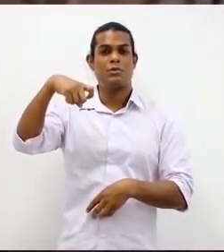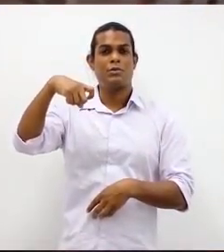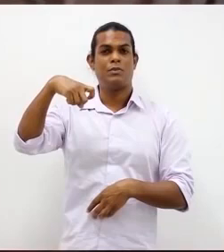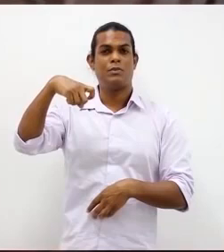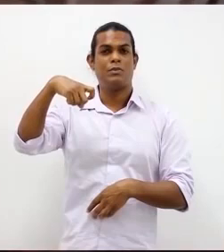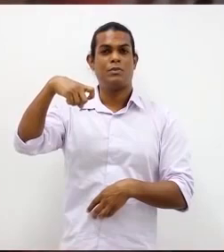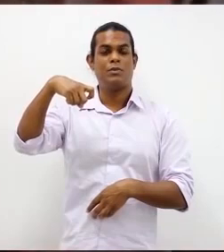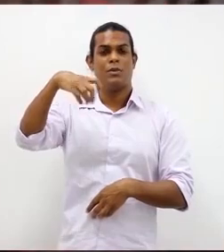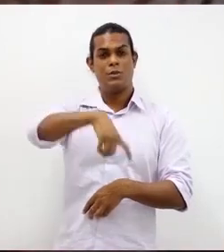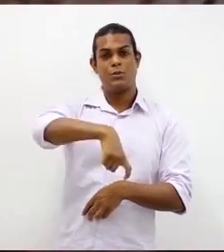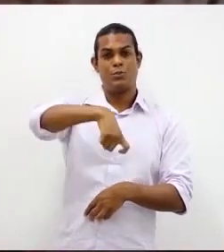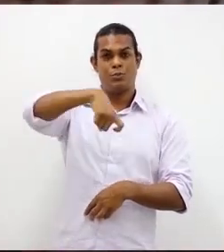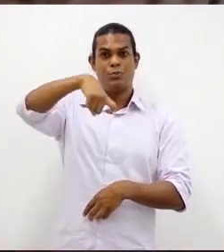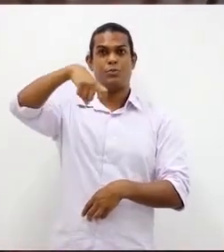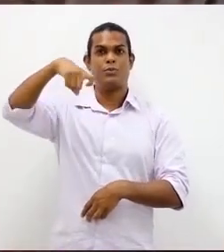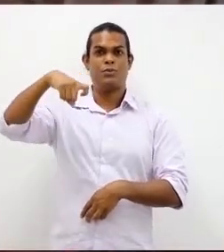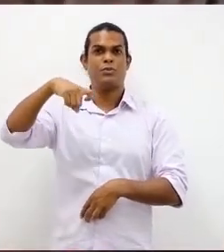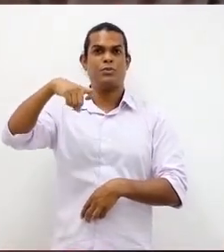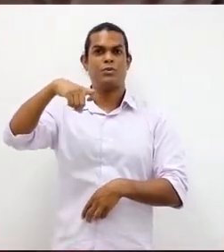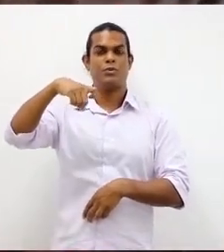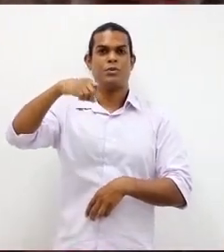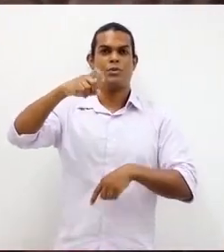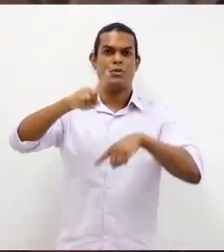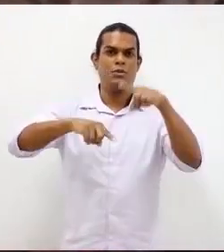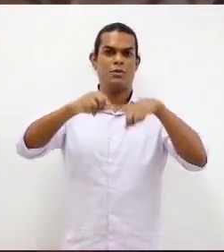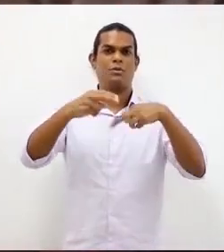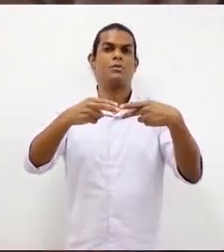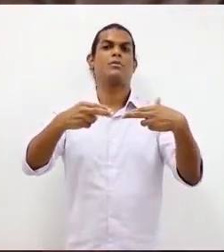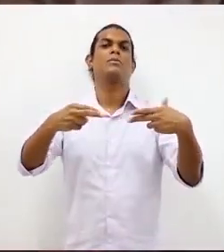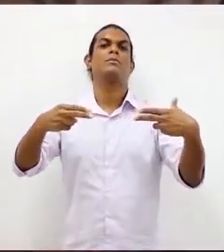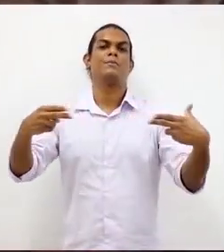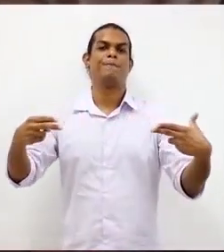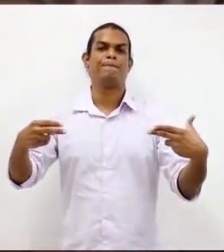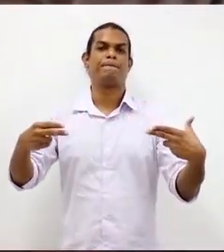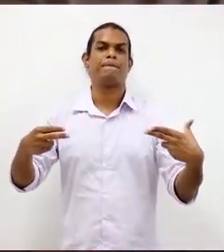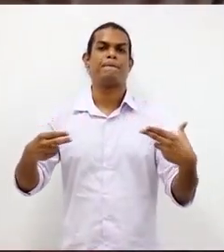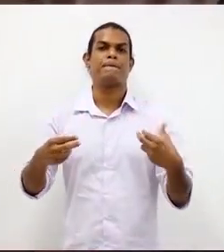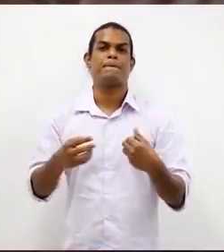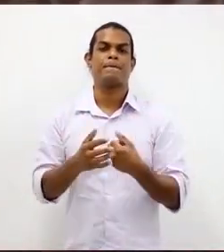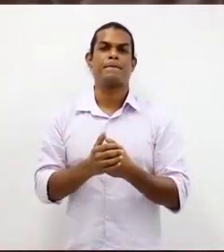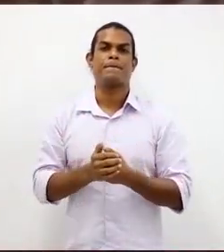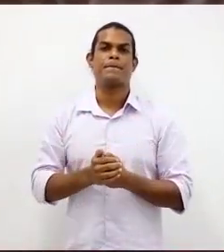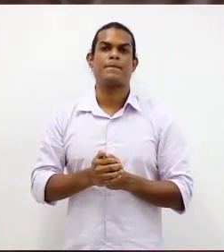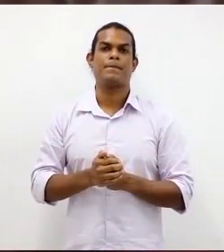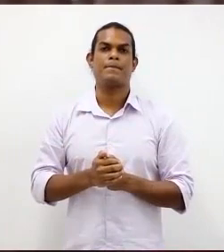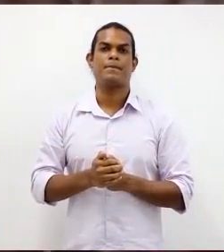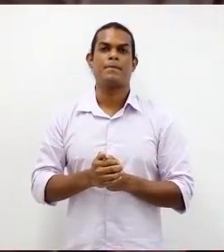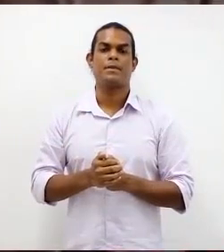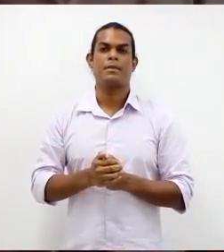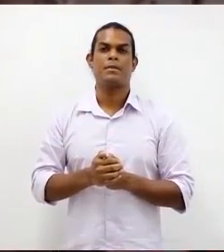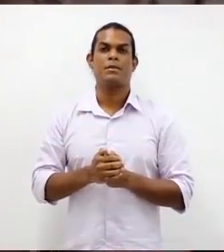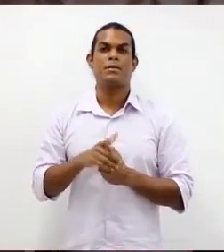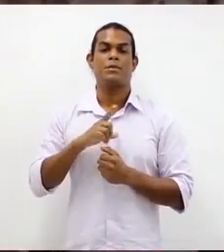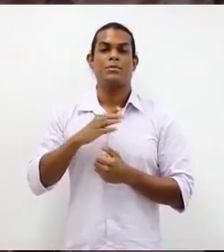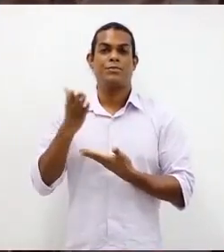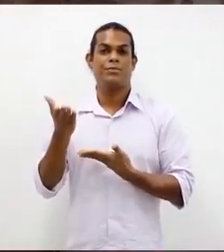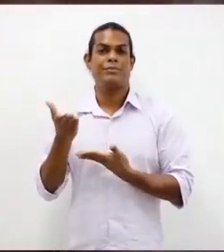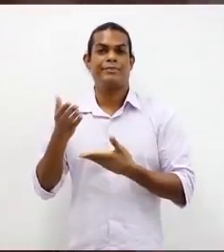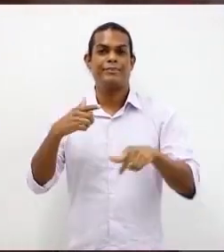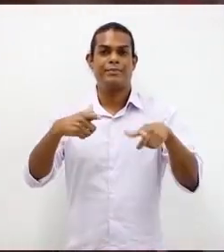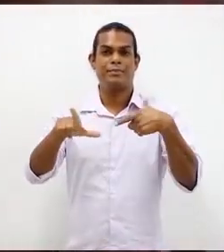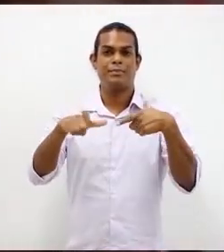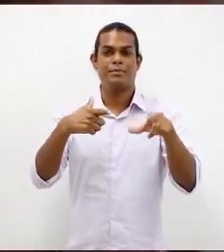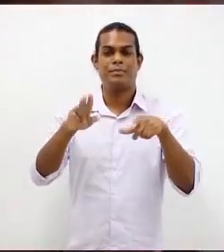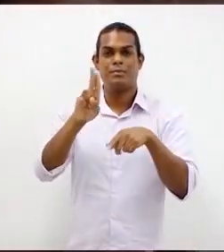carga e descarga de materiais dos pavimentos. Então aqui é o setor de guincho, a elevação de guincho. E temos aqui o nosso colega, o